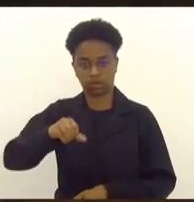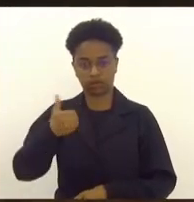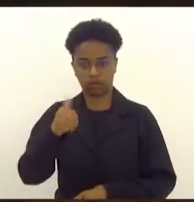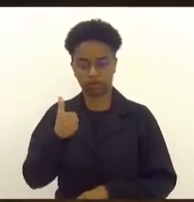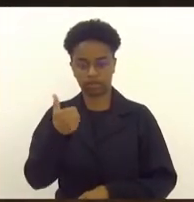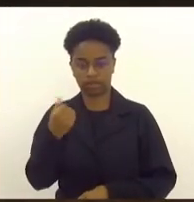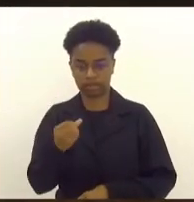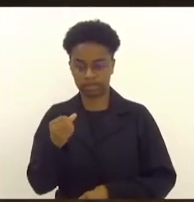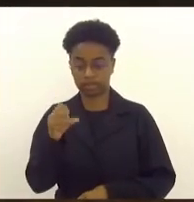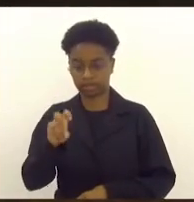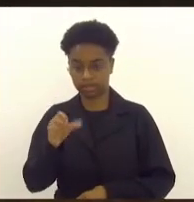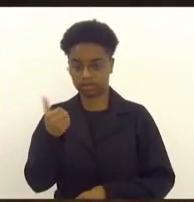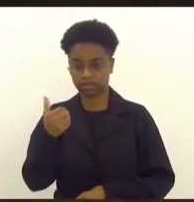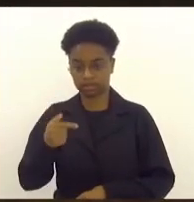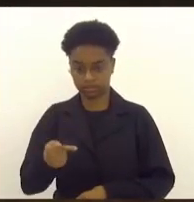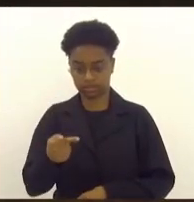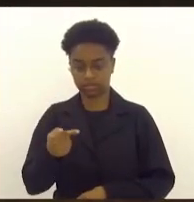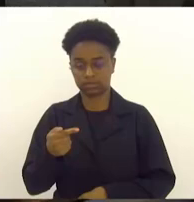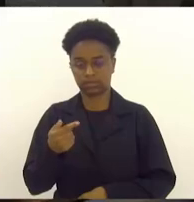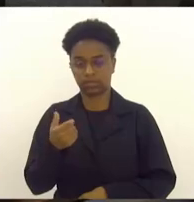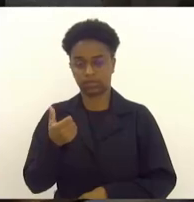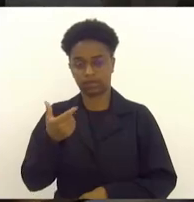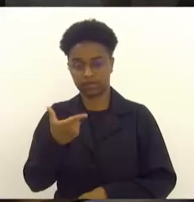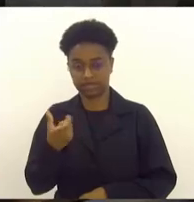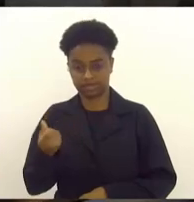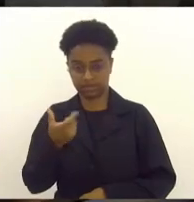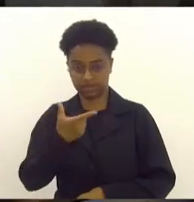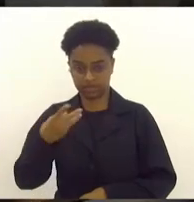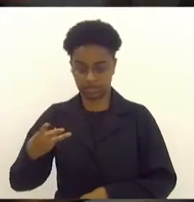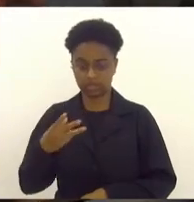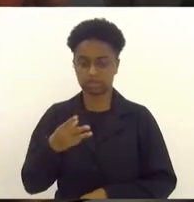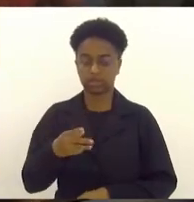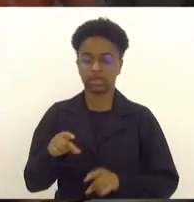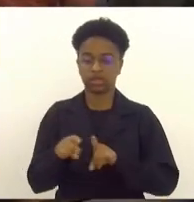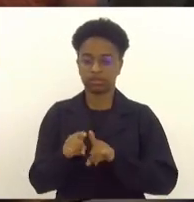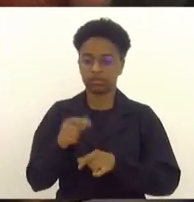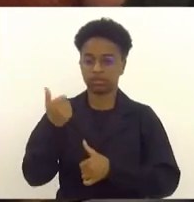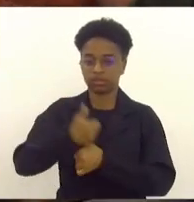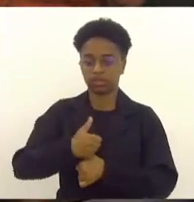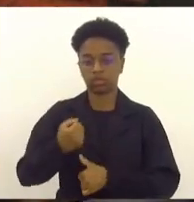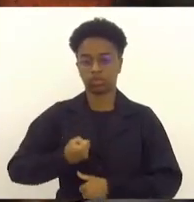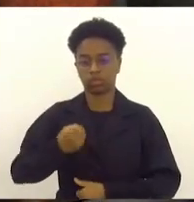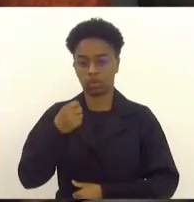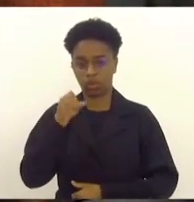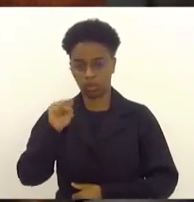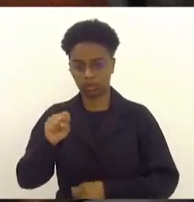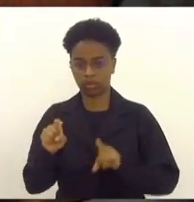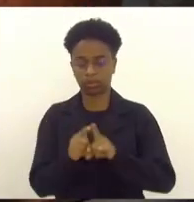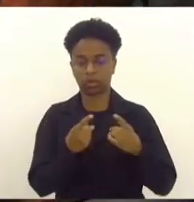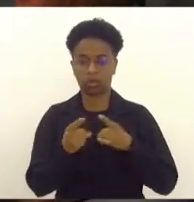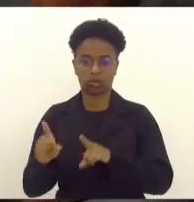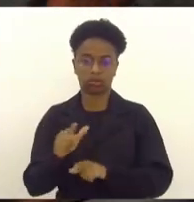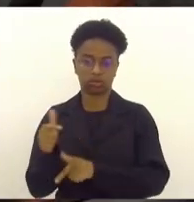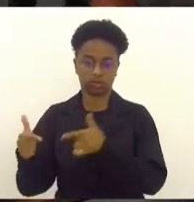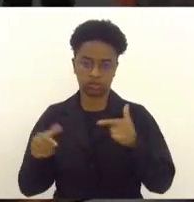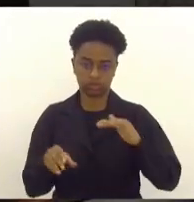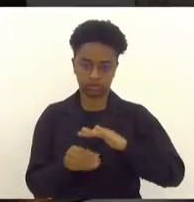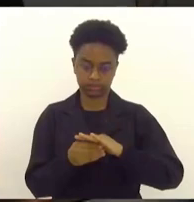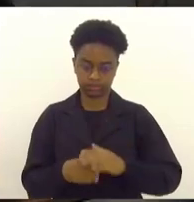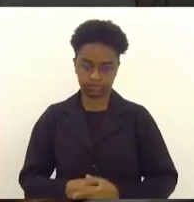15 16 23 e 26 de plenário pela Emenda 8 da ccj contrário as demais emendas